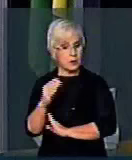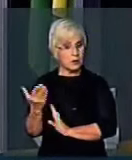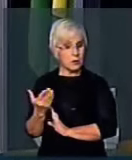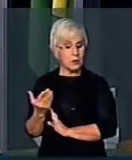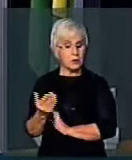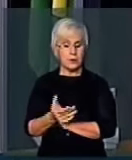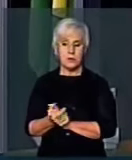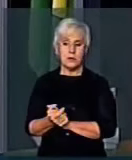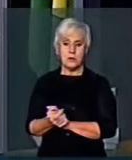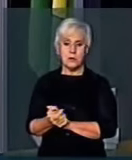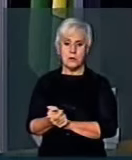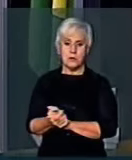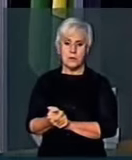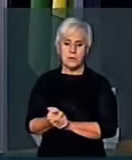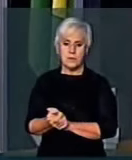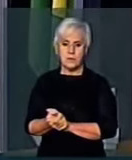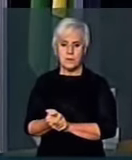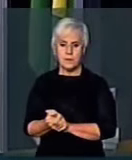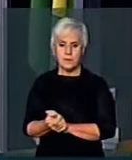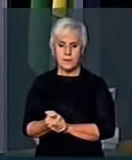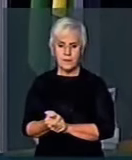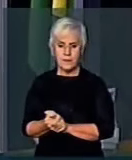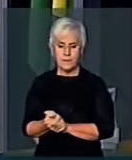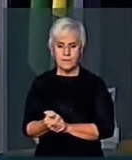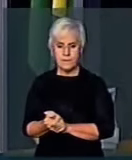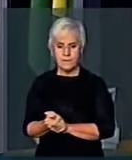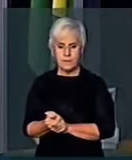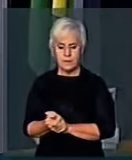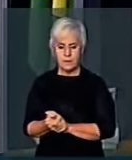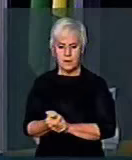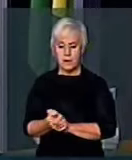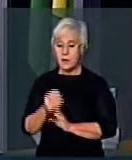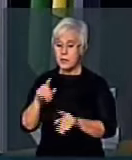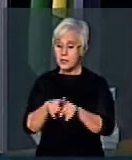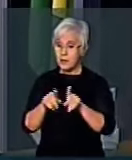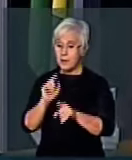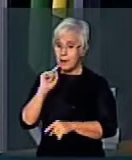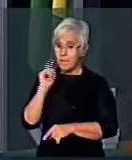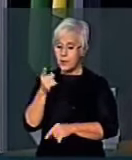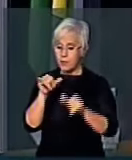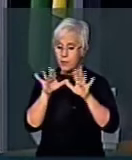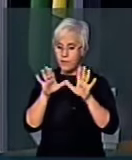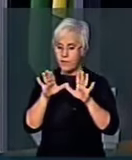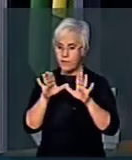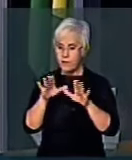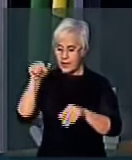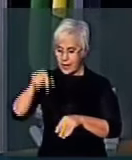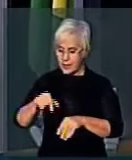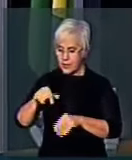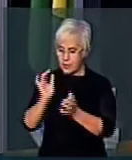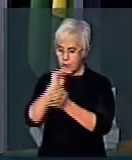poupança deles, que se ele fizer qualquer coisa de errado aqui, essa poupança simplesmente é confiscada. E 2 mil fica com o médico cubano aqui. É